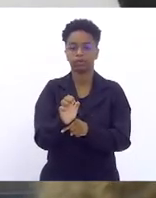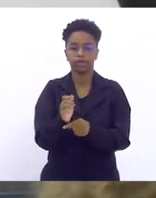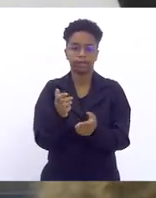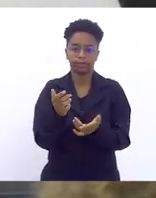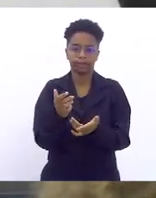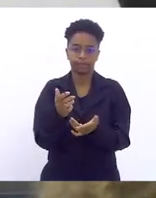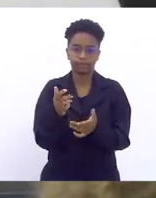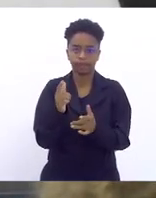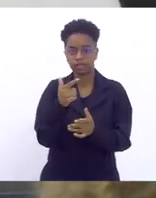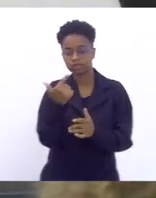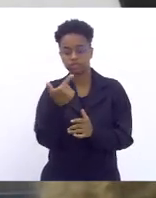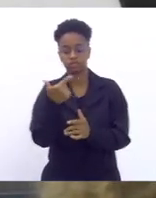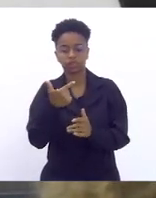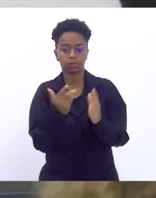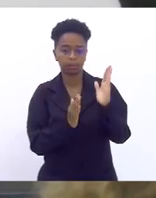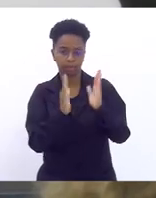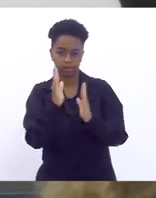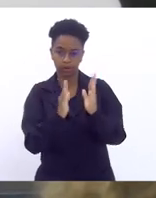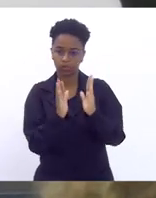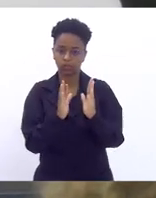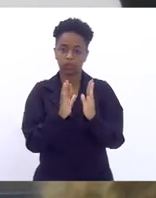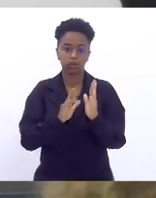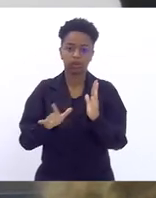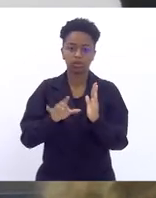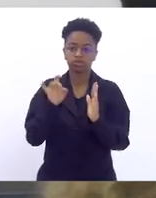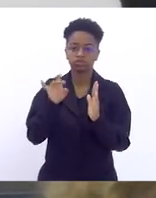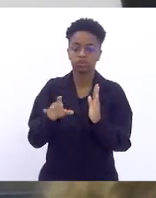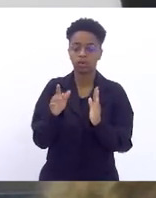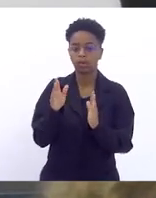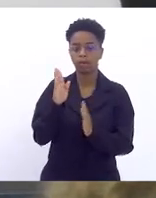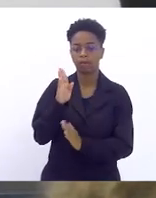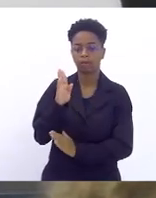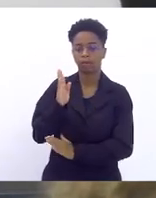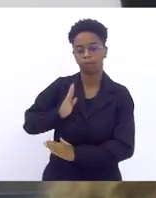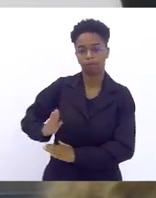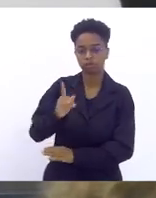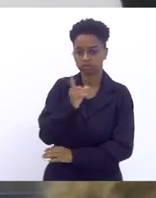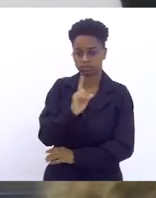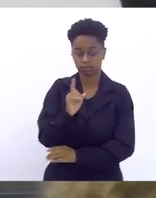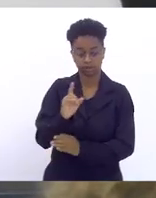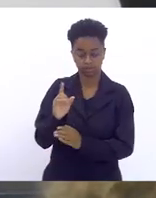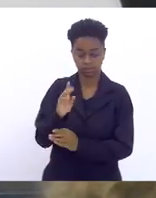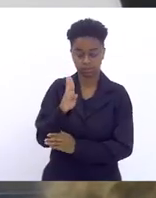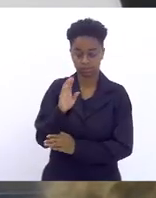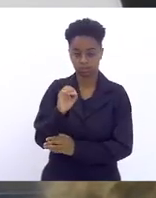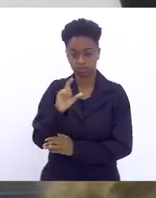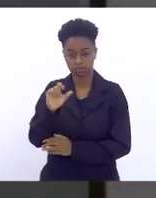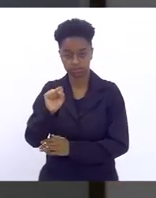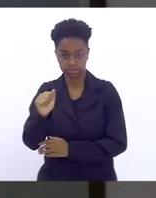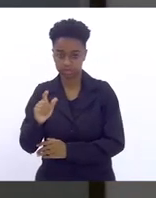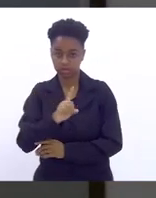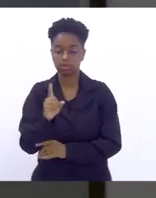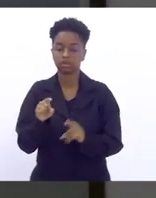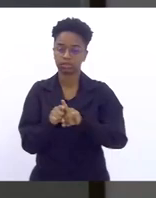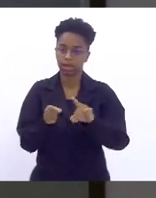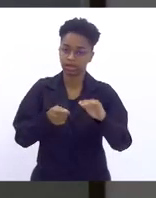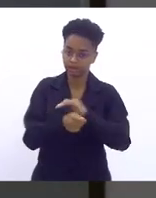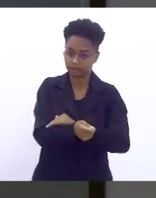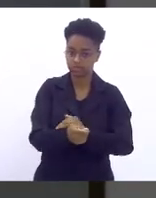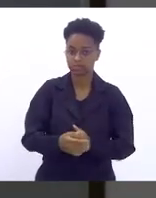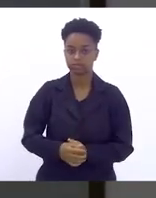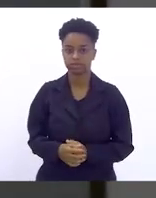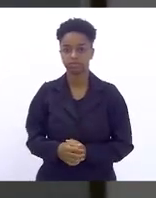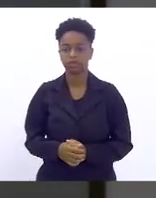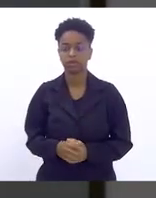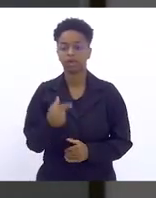uma segunda fase desse ciclo não é só a bolsa seria a atração de fundos de investimentos para isso vamos passar os complexos